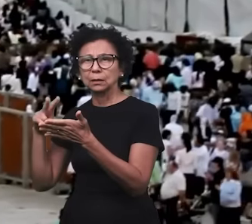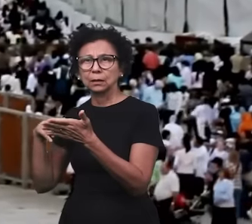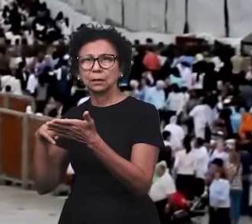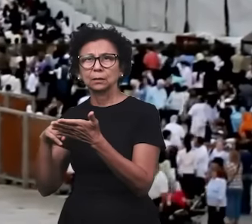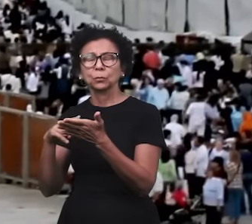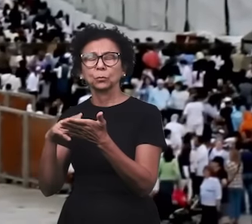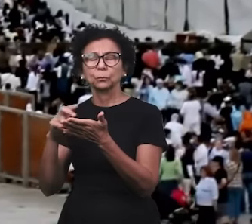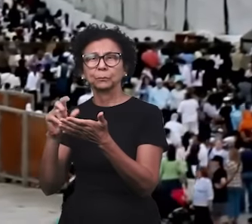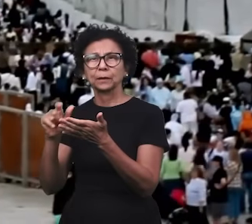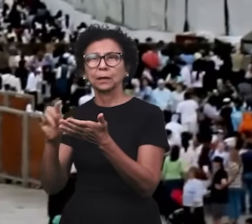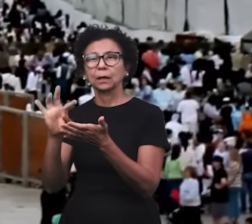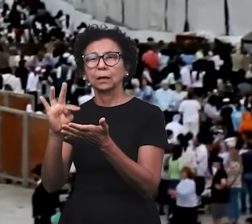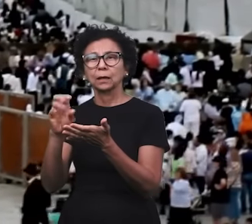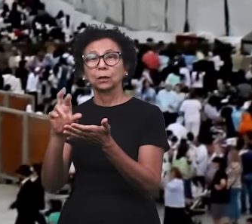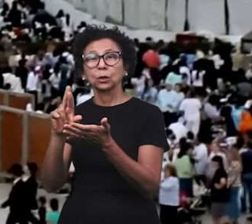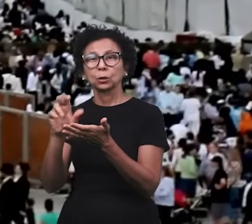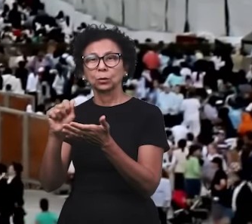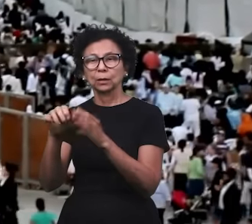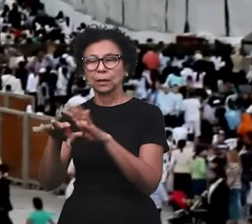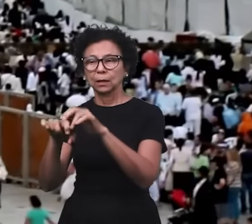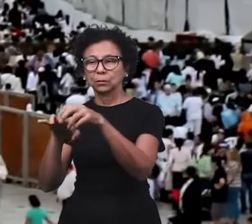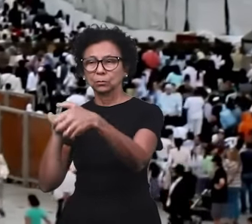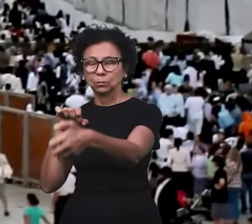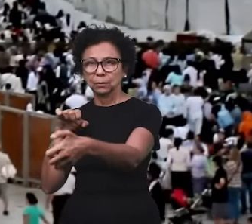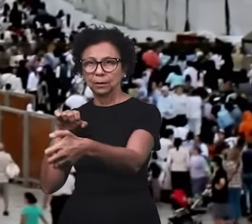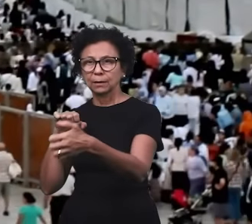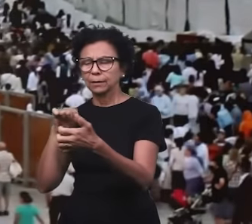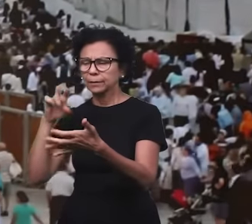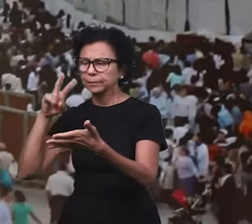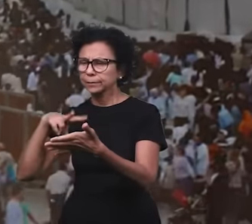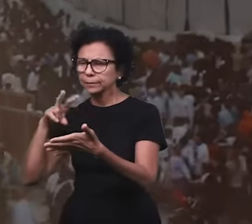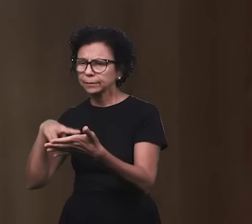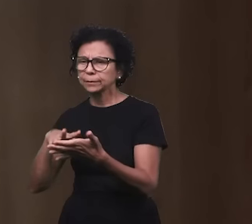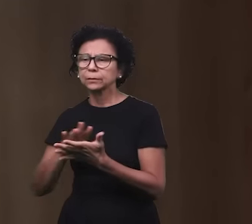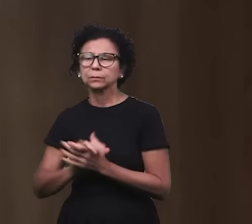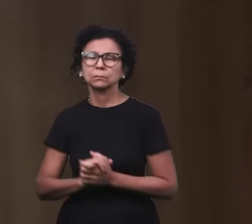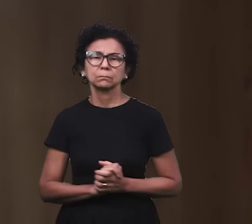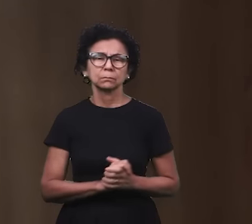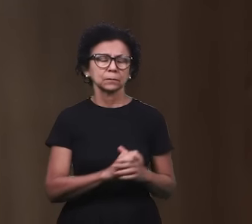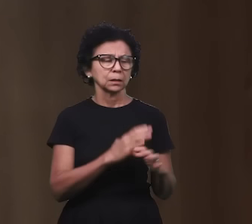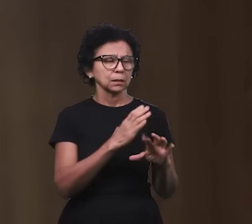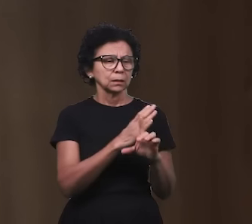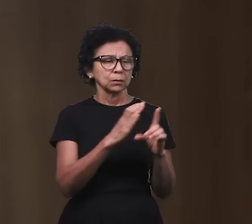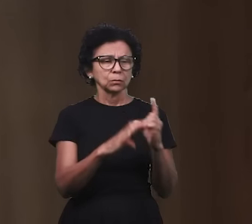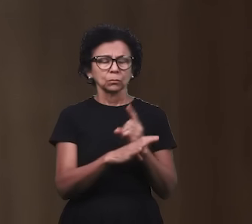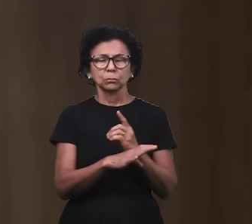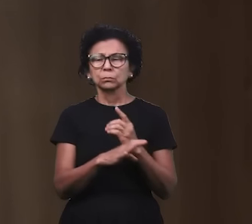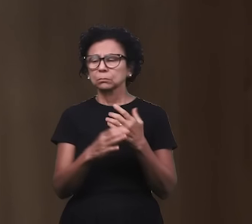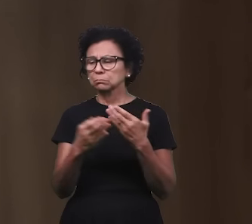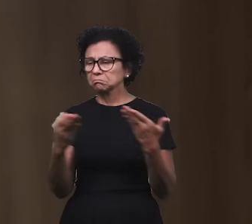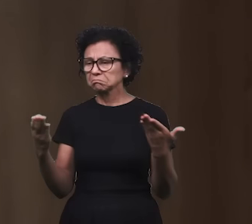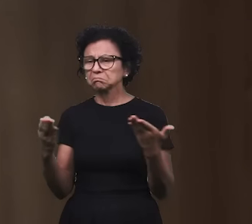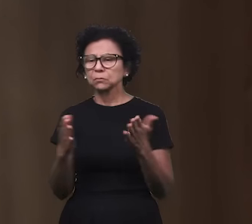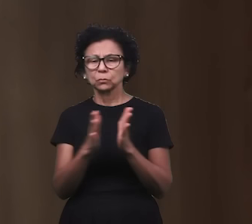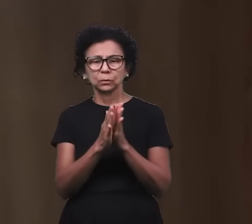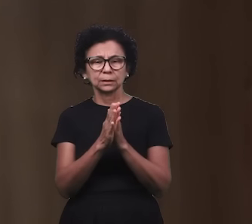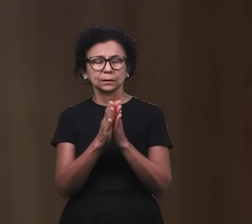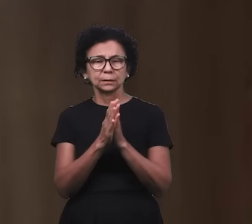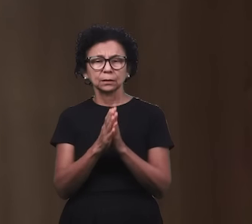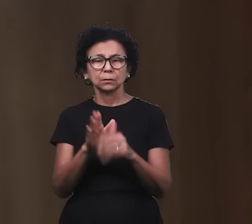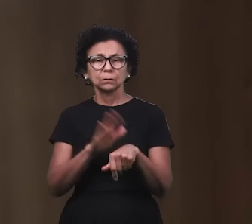lendo ali a Torá, o outro estava isso, cada um fazendo o seu culto ali, as suas